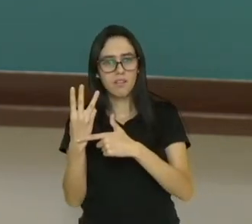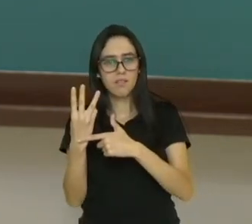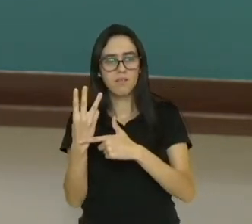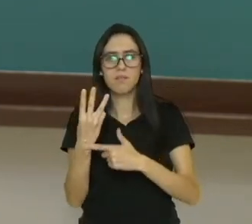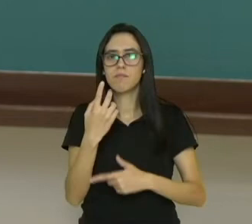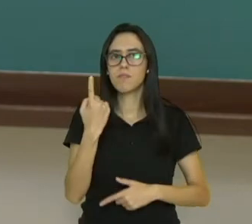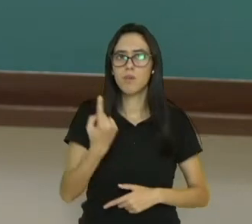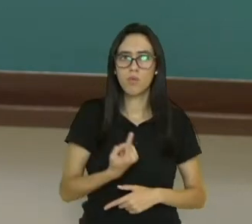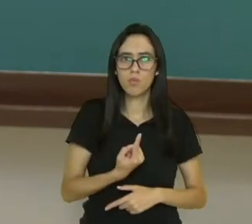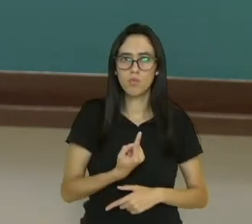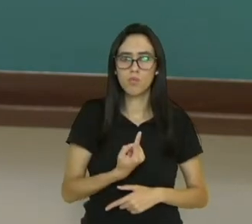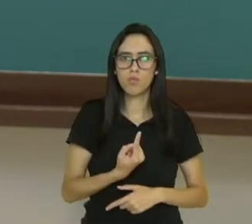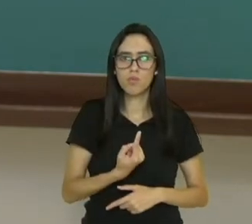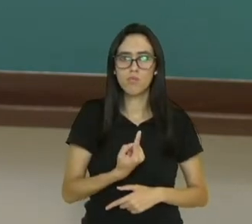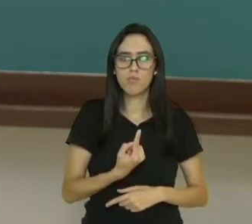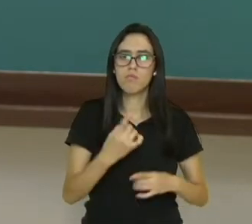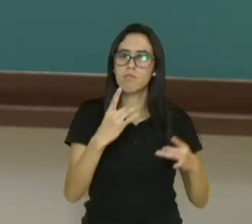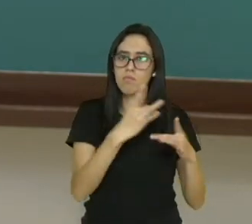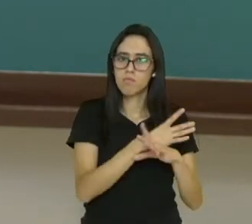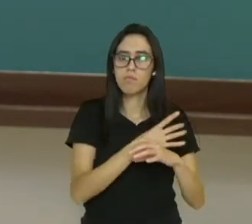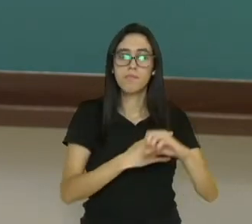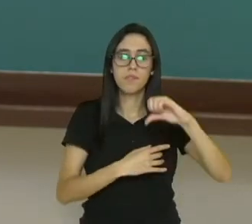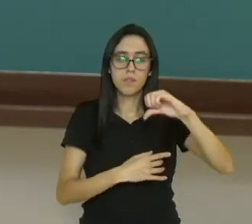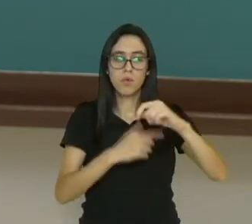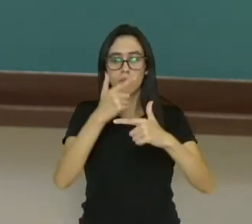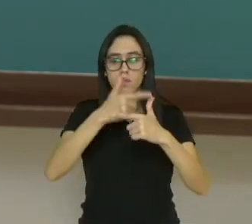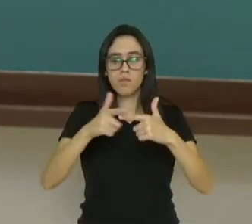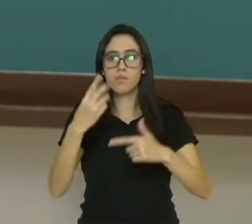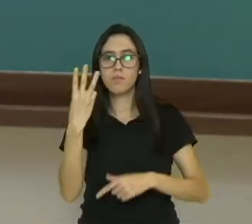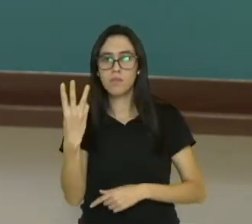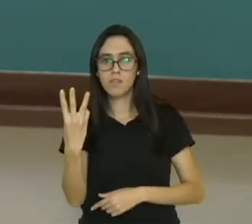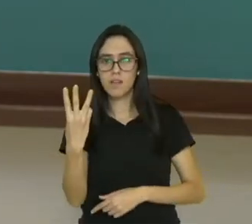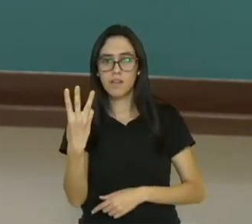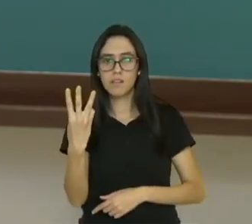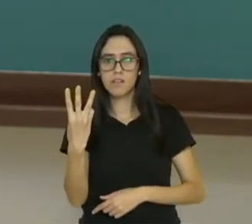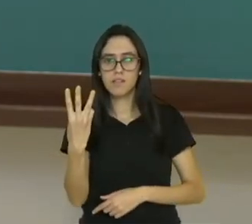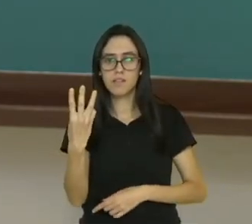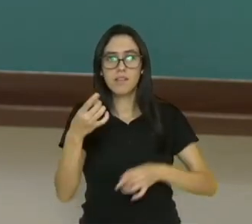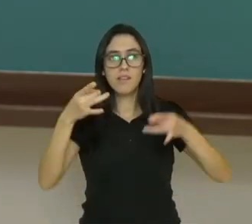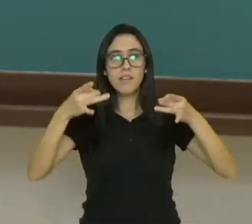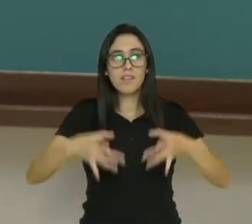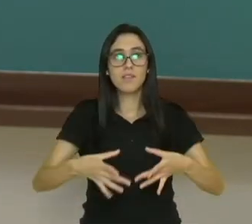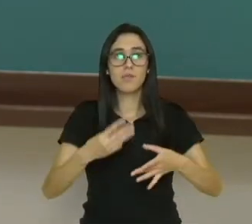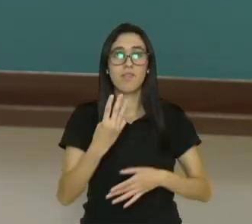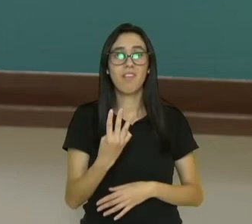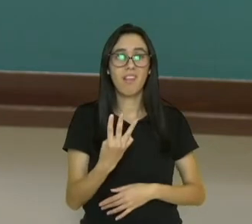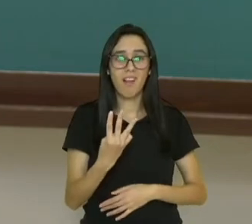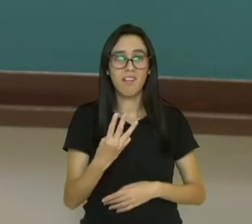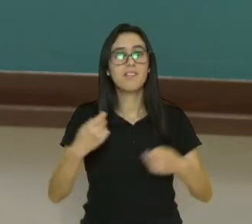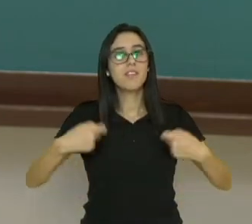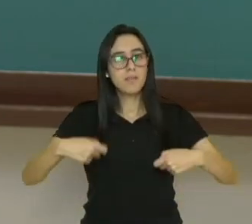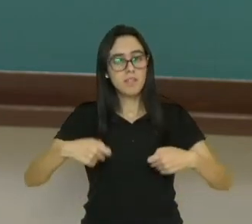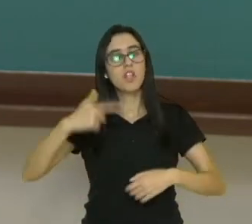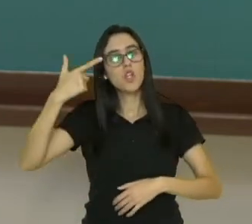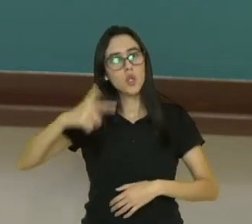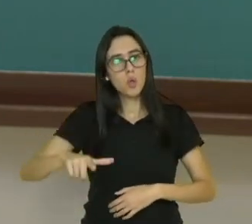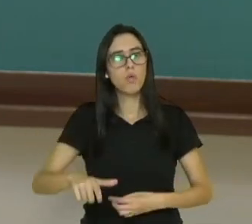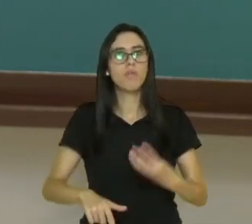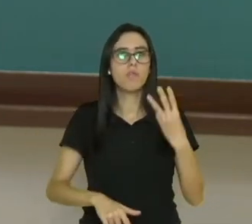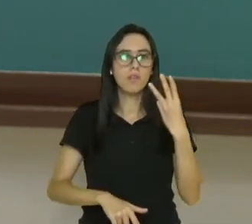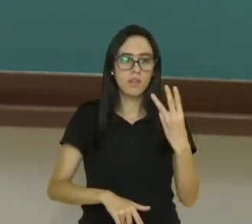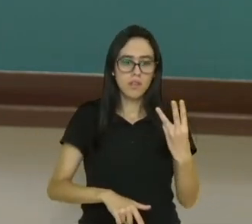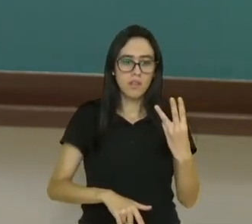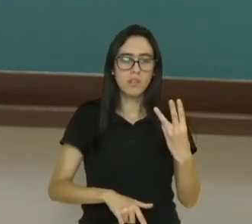dividido por 3 dá 1. 9 dividido por 3, restou 3. Vou ter que dividir mais uma vez. Ou 1